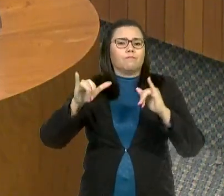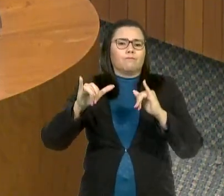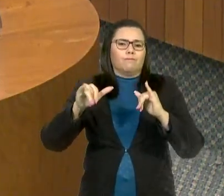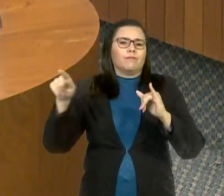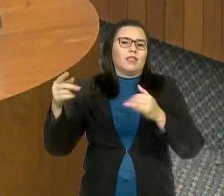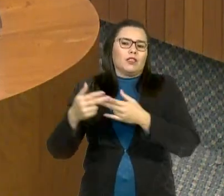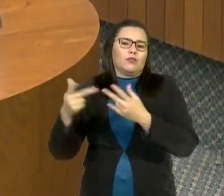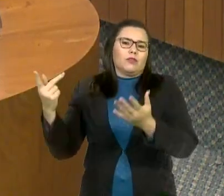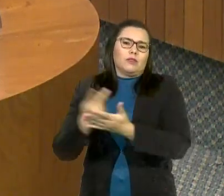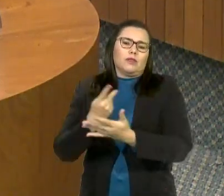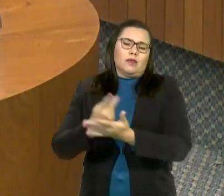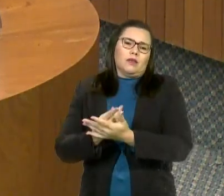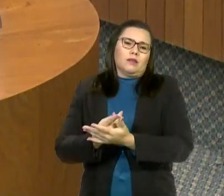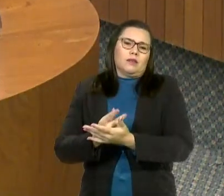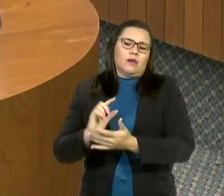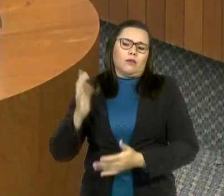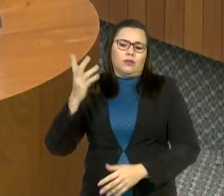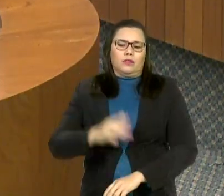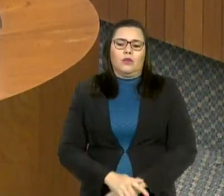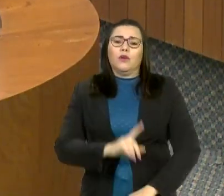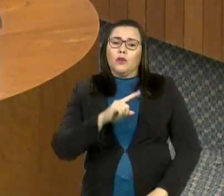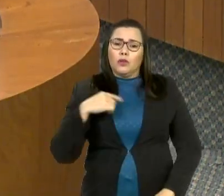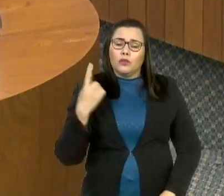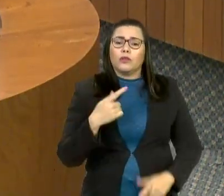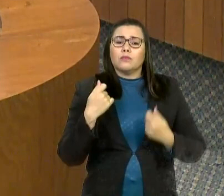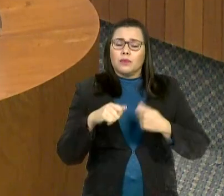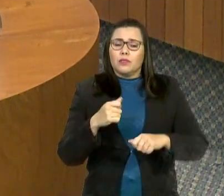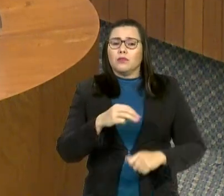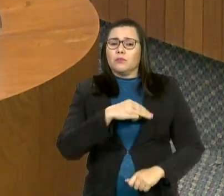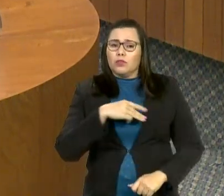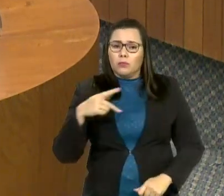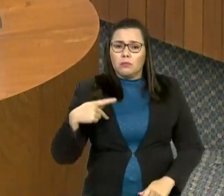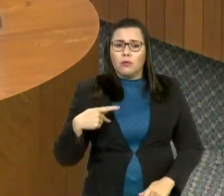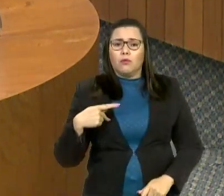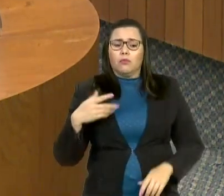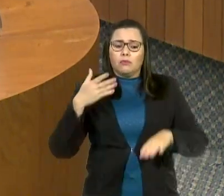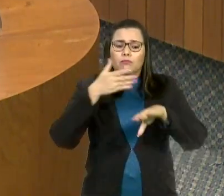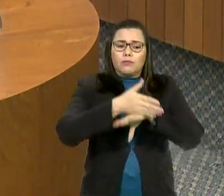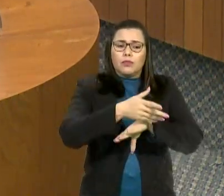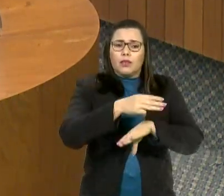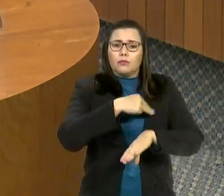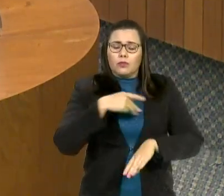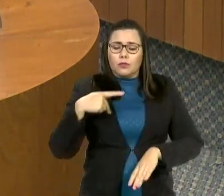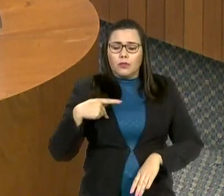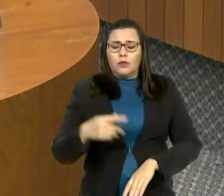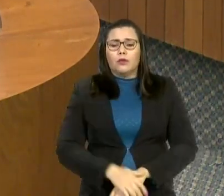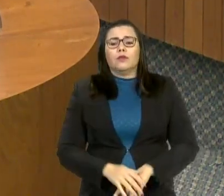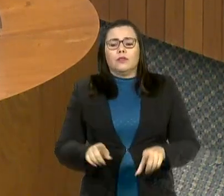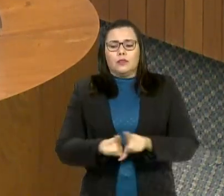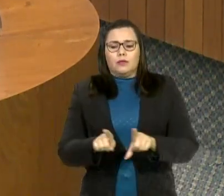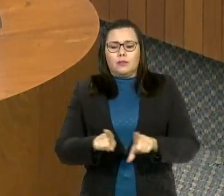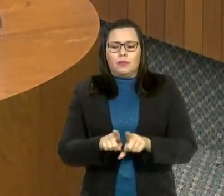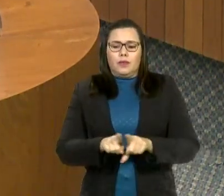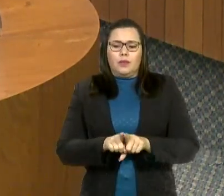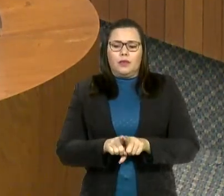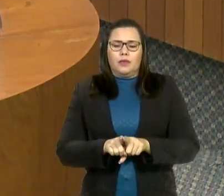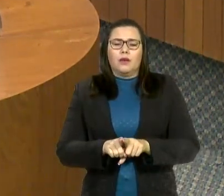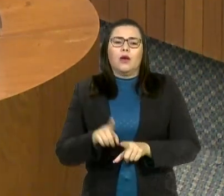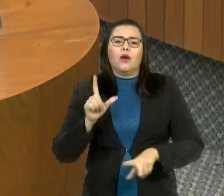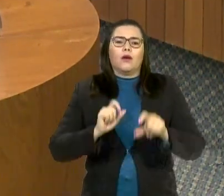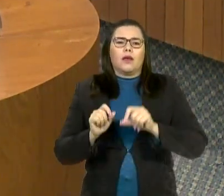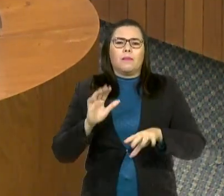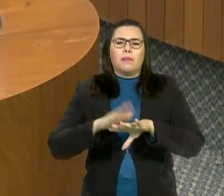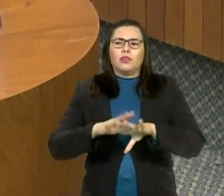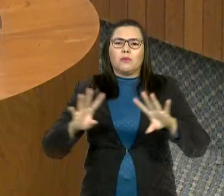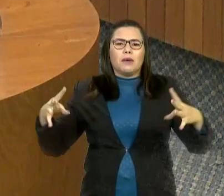se buscar junto ao Conselho Nacional do Ministério Público, tem que trazer a sociedade para esse tema, para que não passe desapercebido e para que não vire